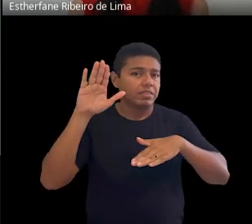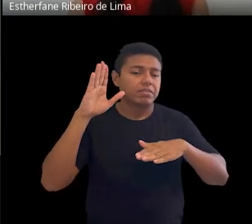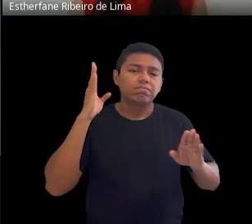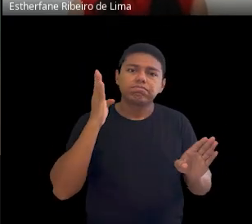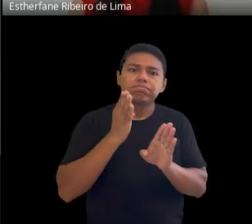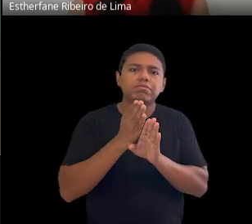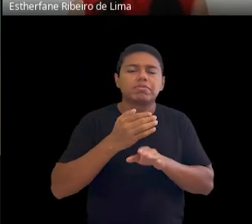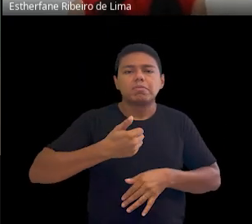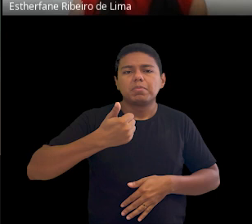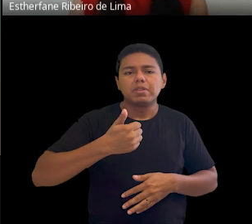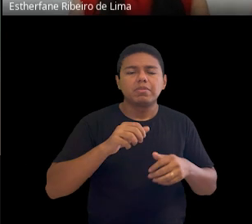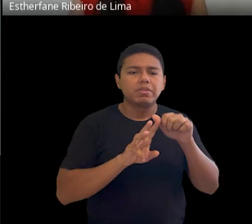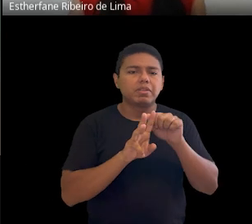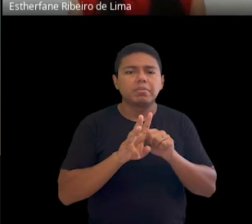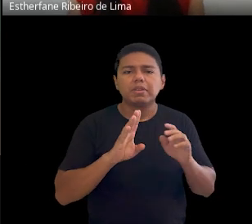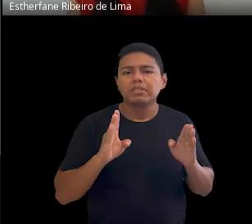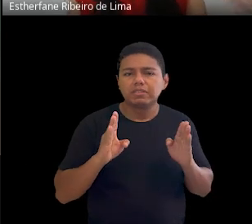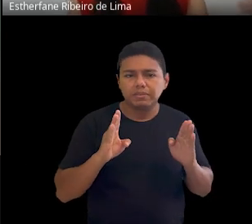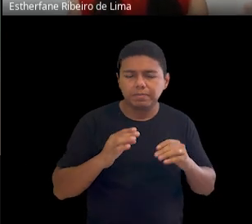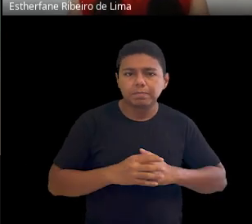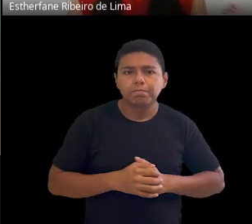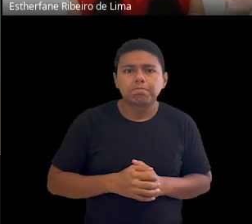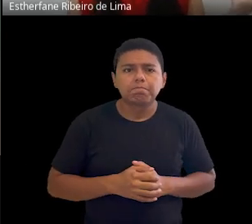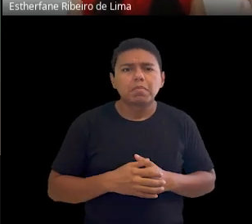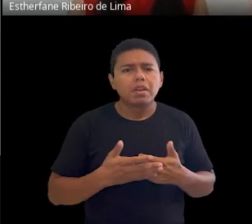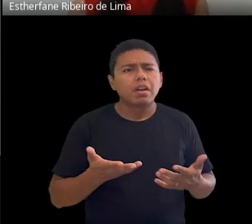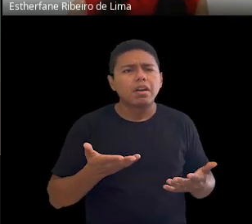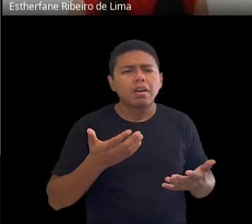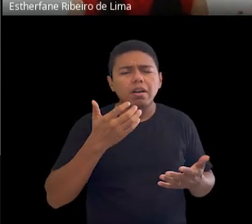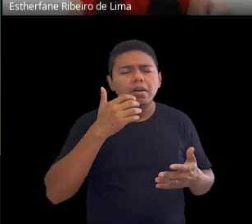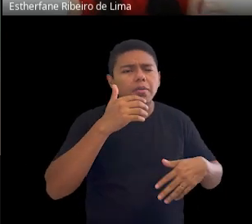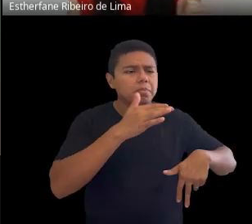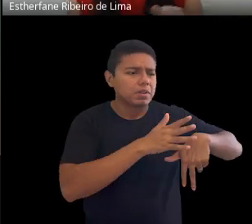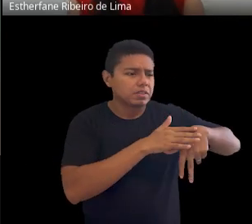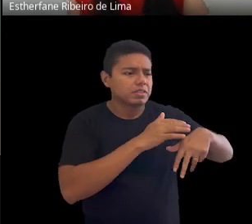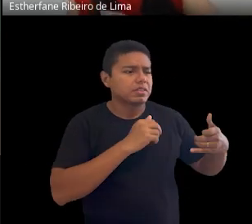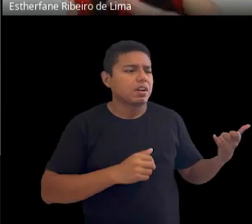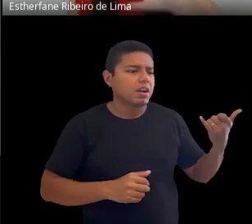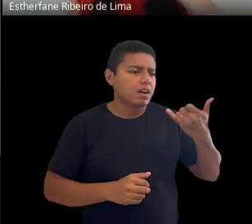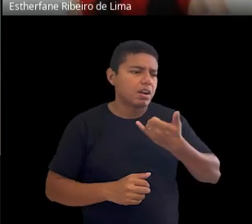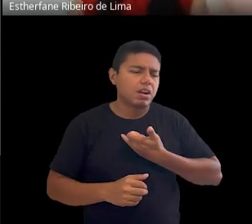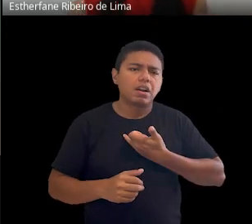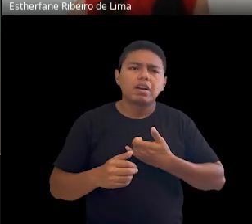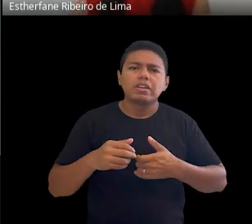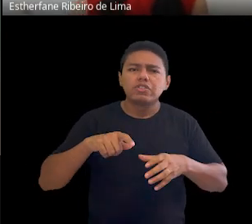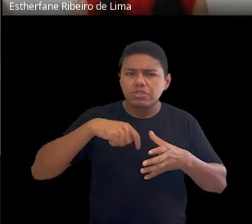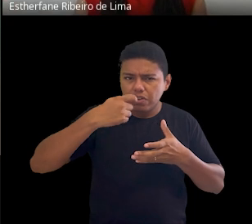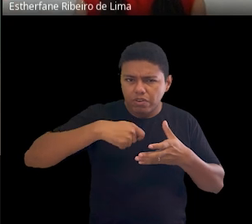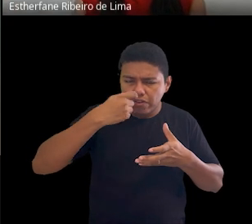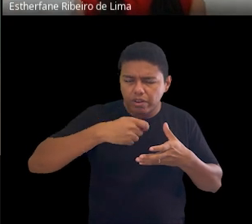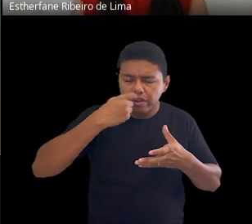diagnosticamos no primeiro trimestre. Mas a paciente me informou que comeu um potão